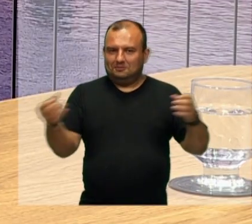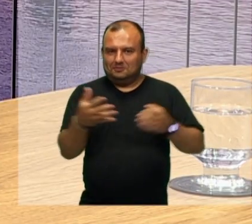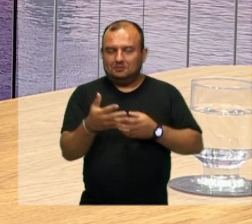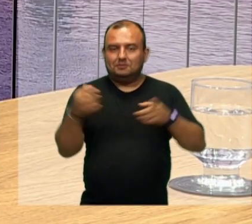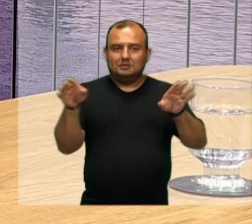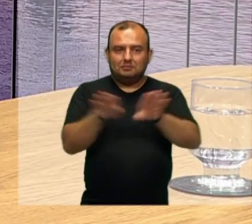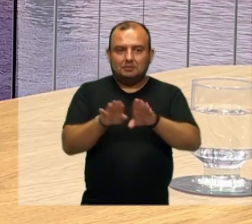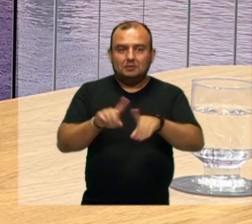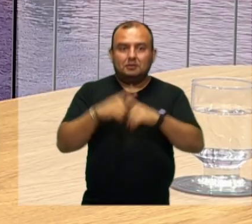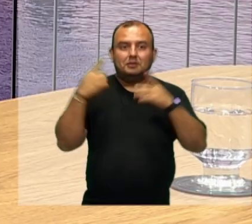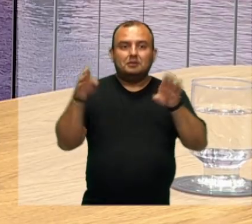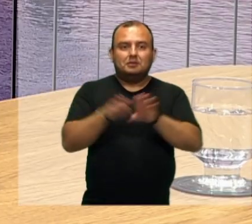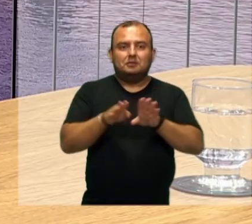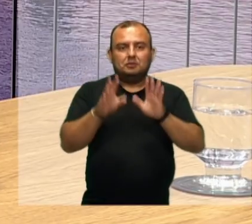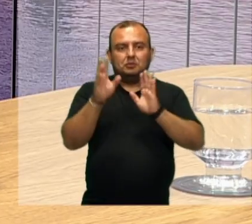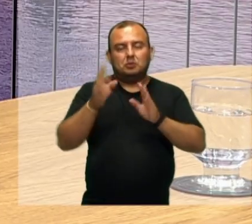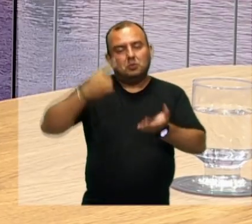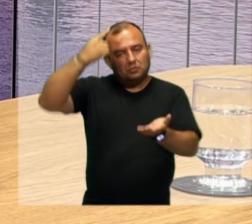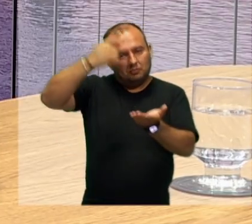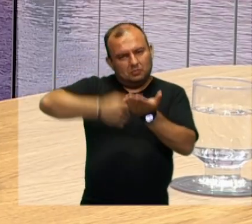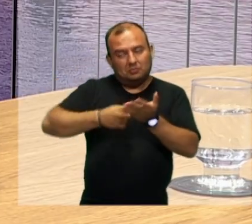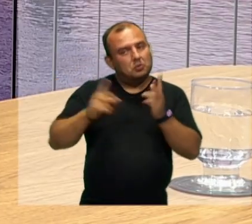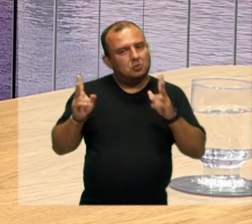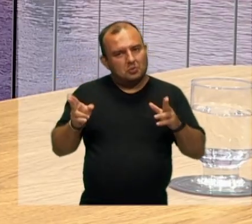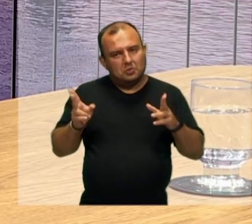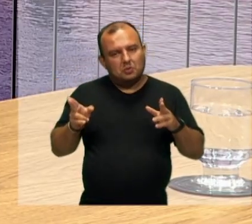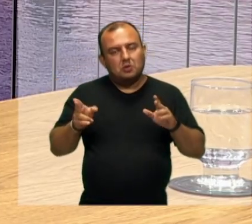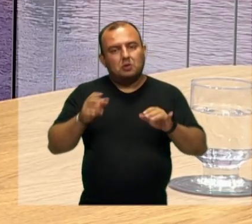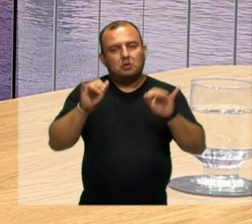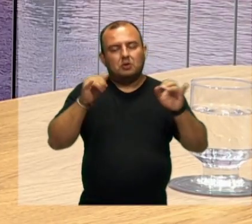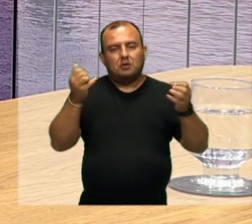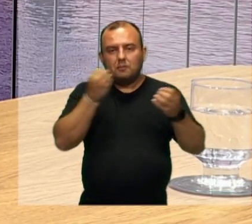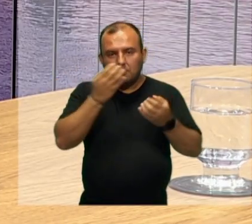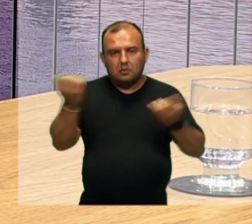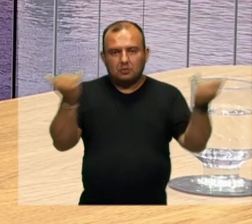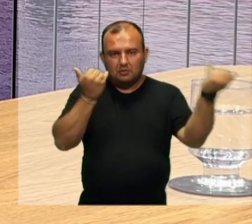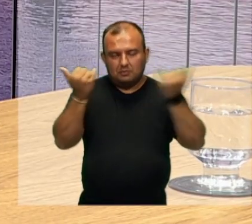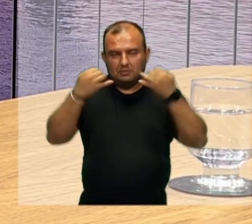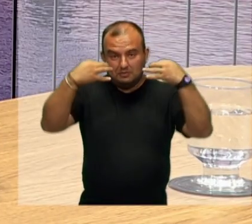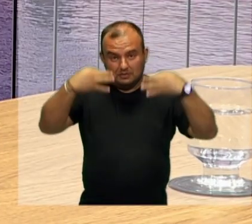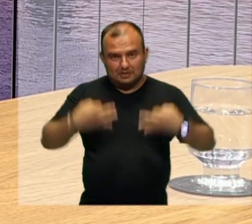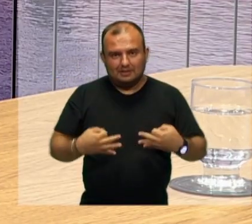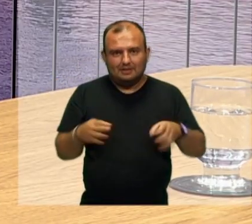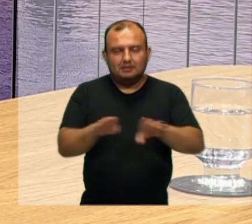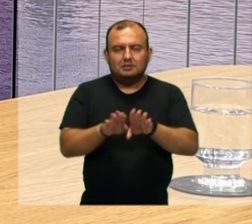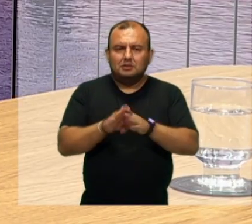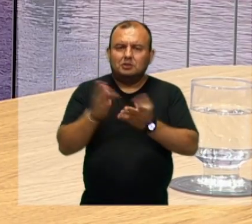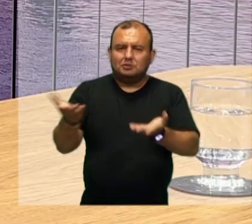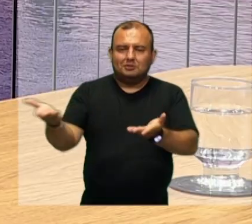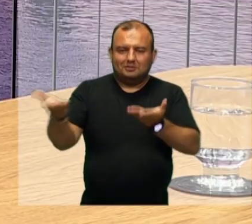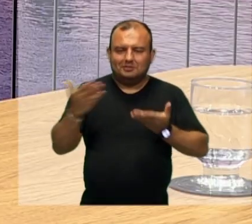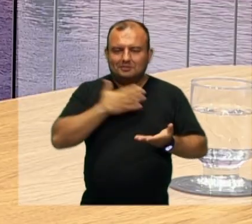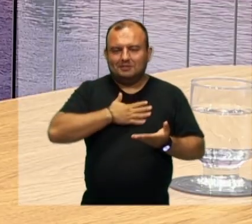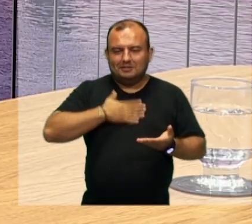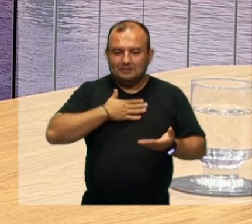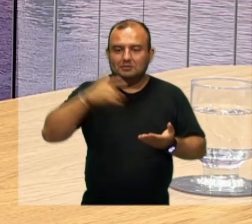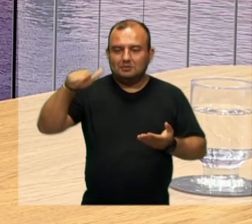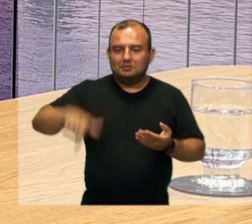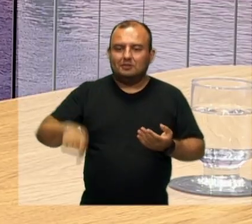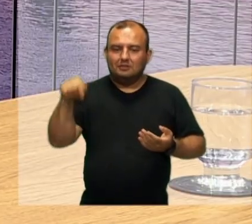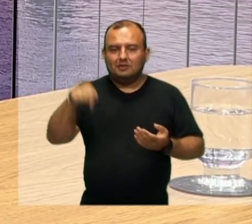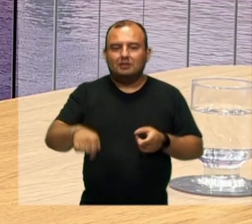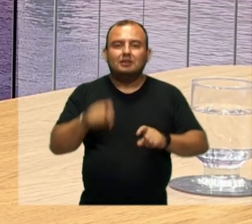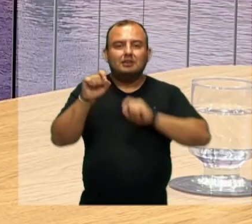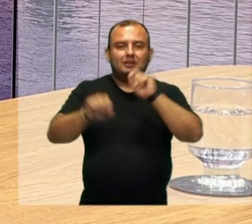mas também com o mesmo compromisso com a boa e correta informação. E hoje a gente tem o prazer de receber novamente